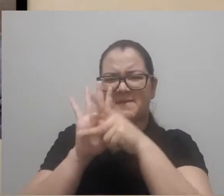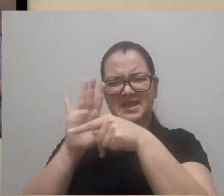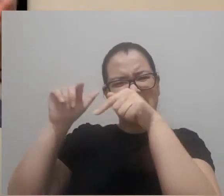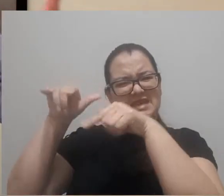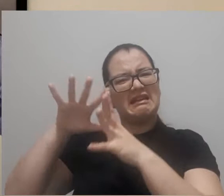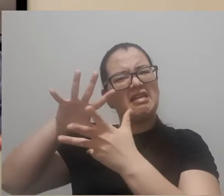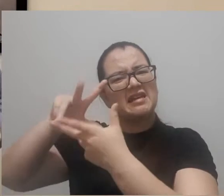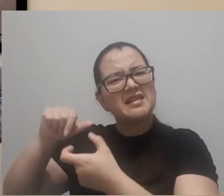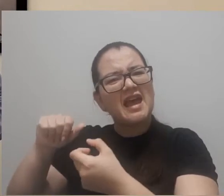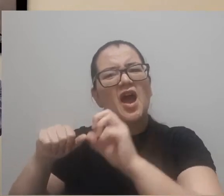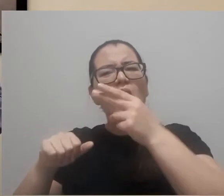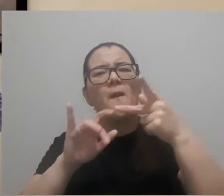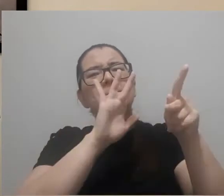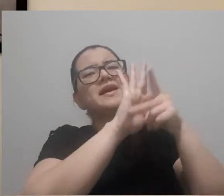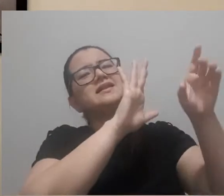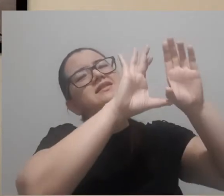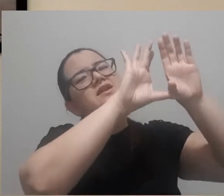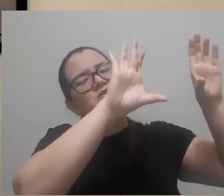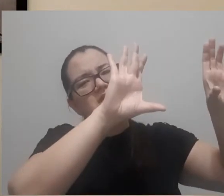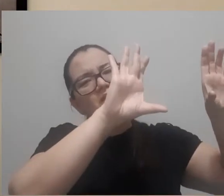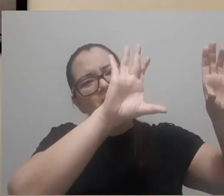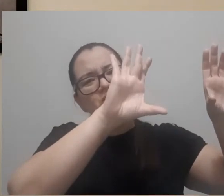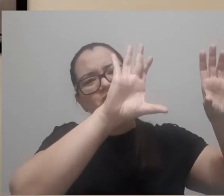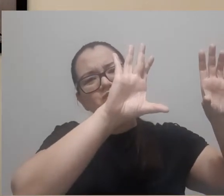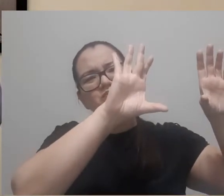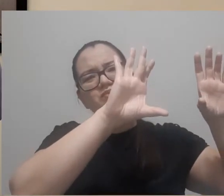onde estão? Onde estão os seus tesouros? Se estamos